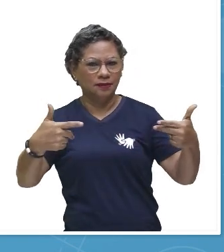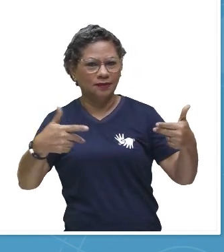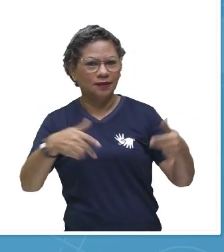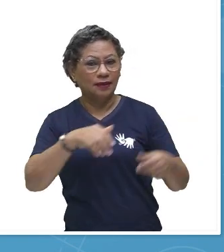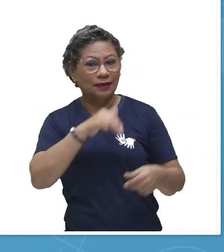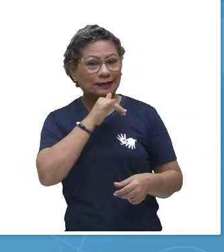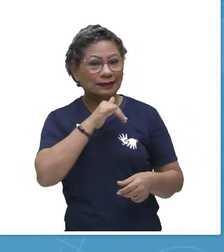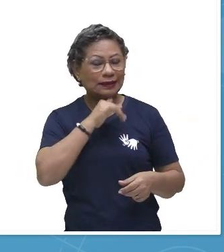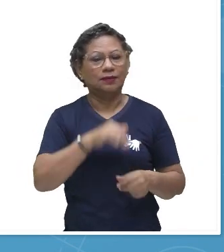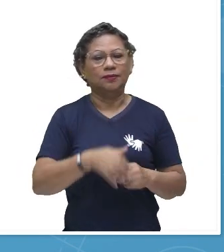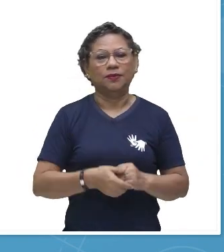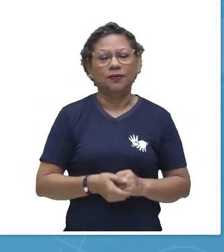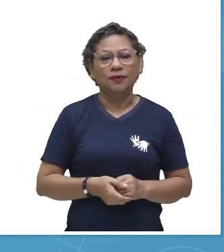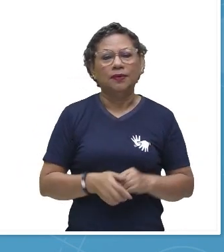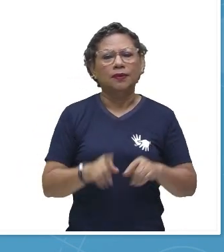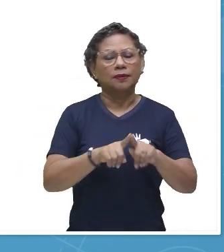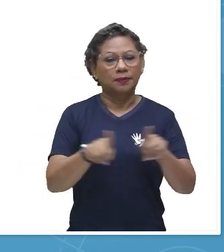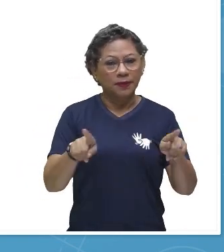a gente classifica